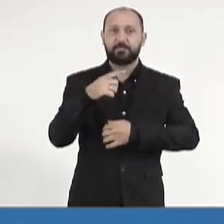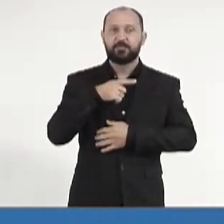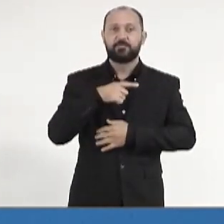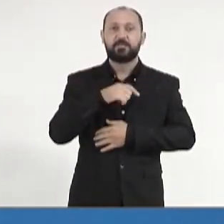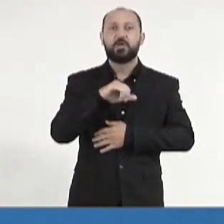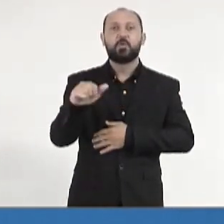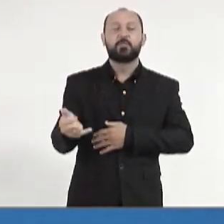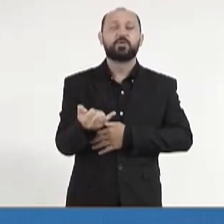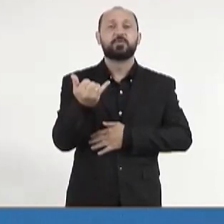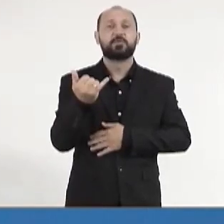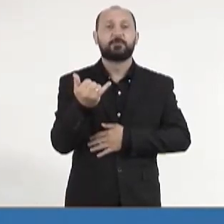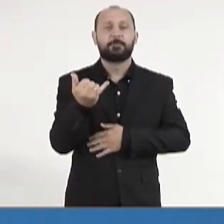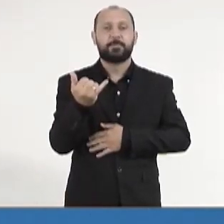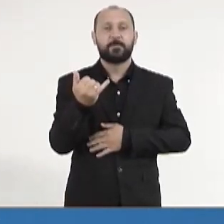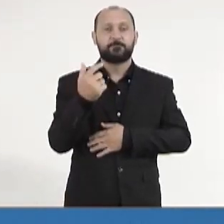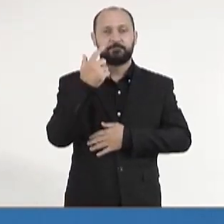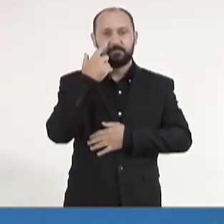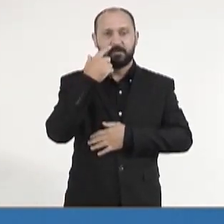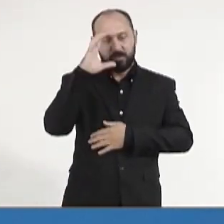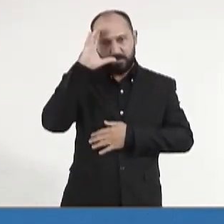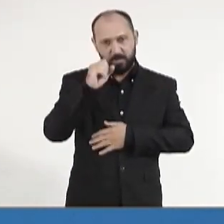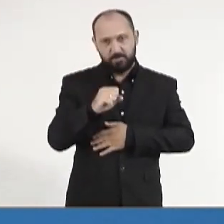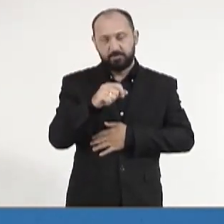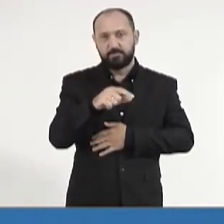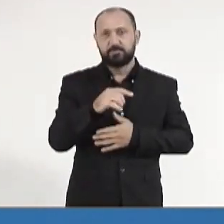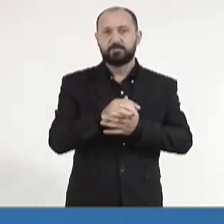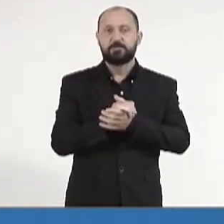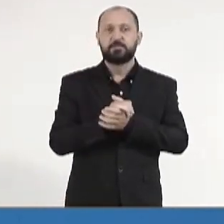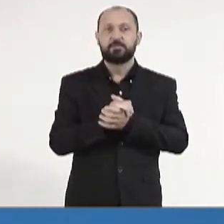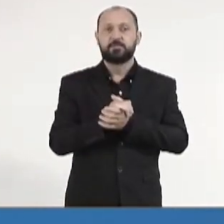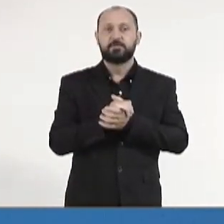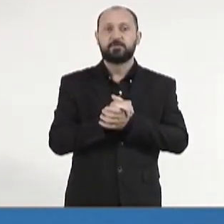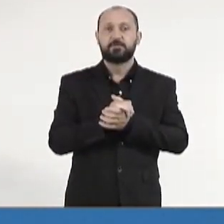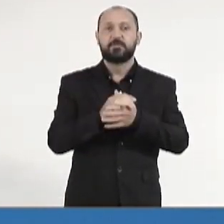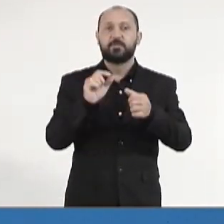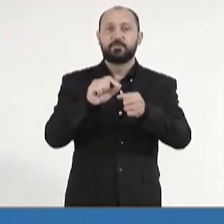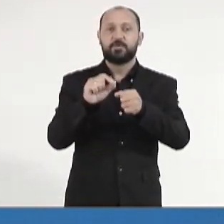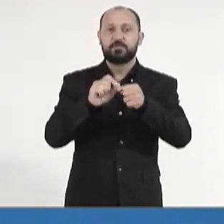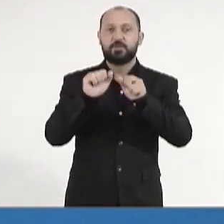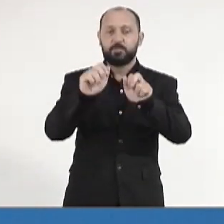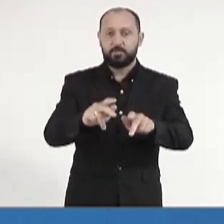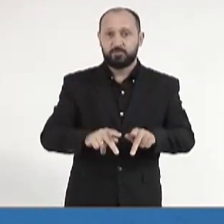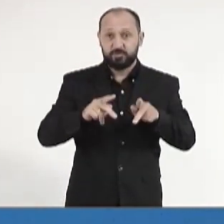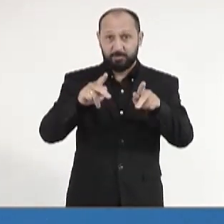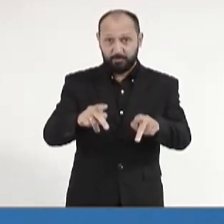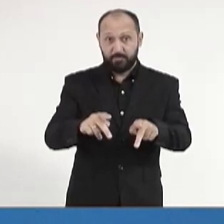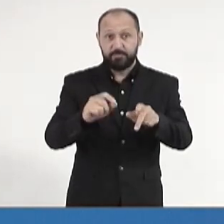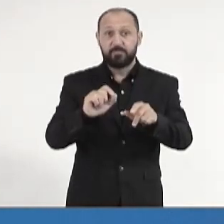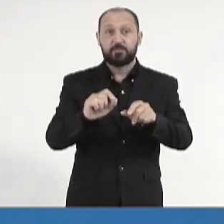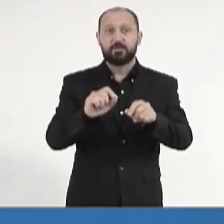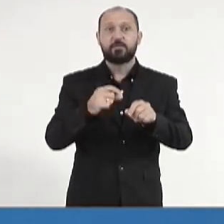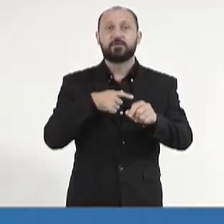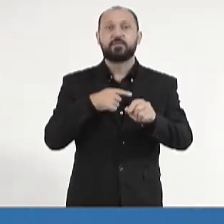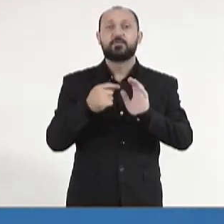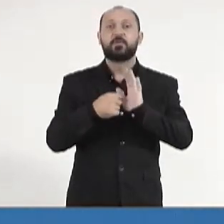Teremos aí a oportunidade, segundo a decisão, o acórdão, de uma realização de audiência pública, onde terão que ser